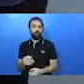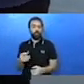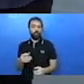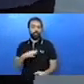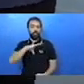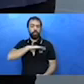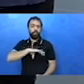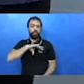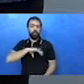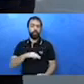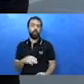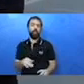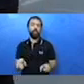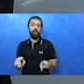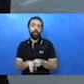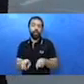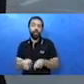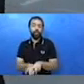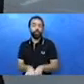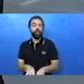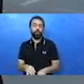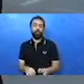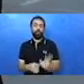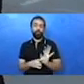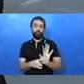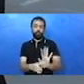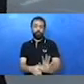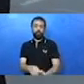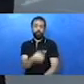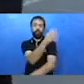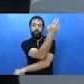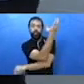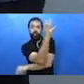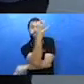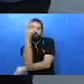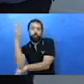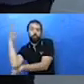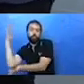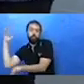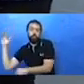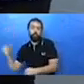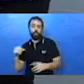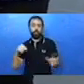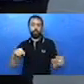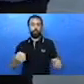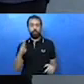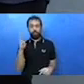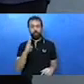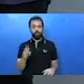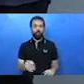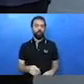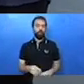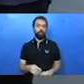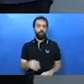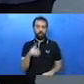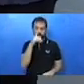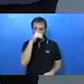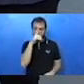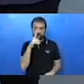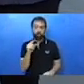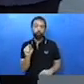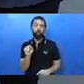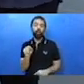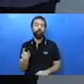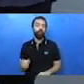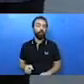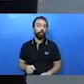popularmente, ela representa as matas brasileiras. O amarelo. O amarelo